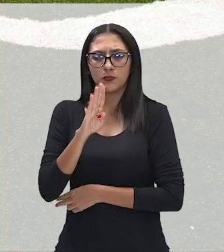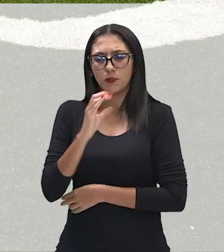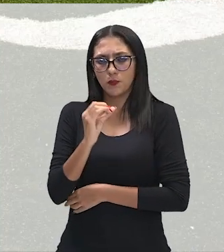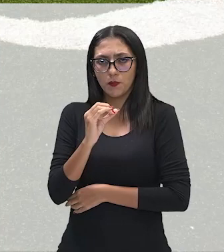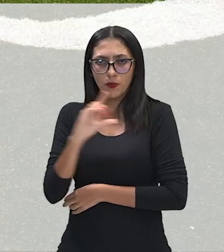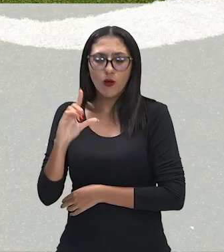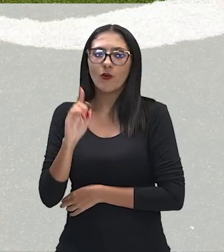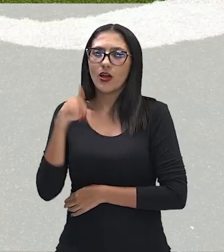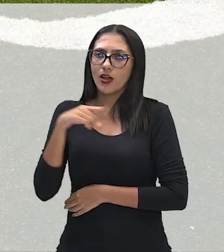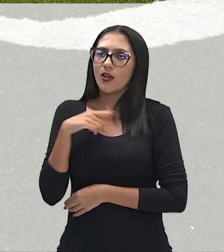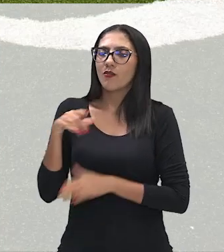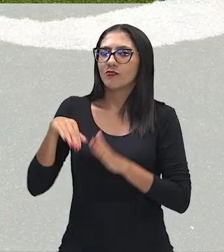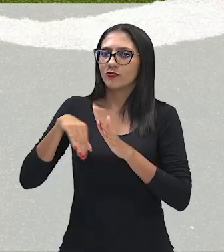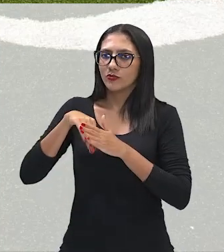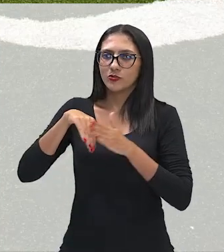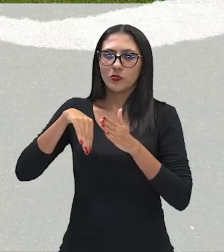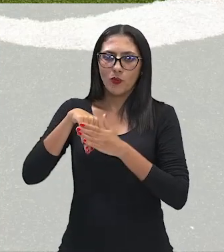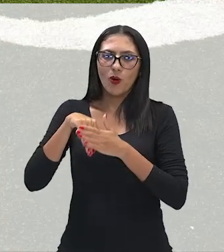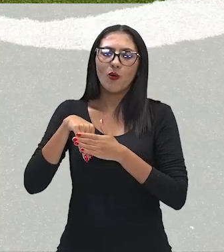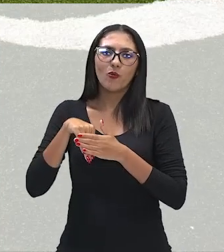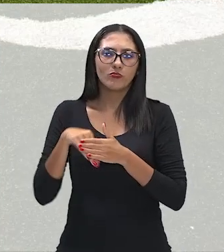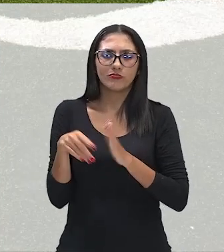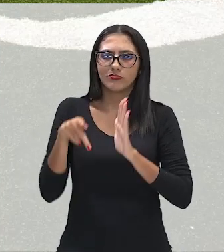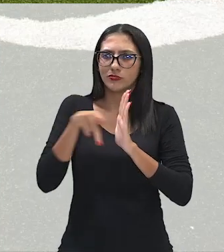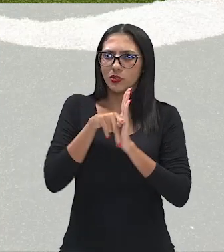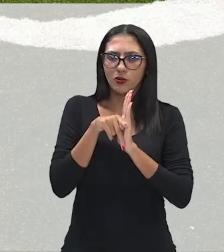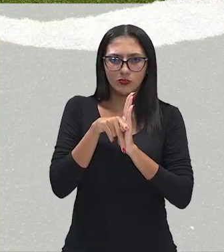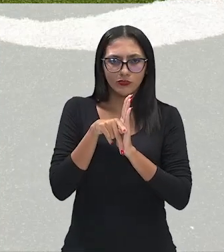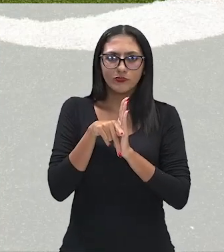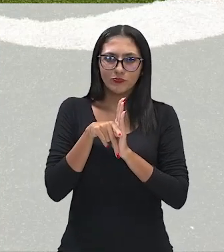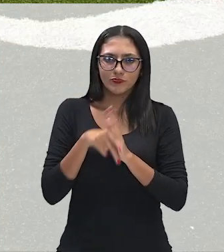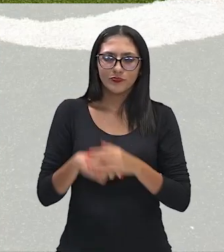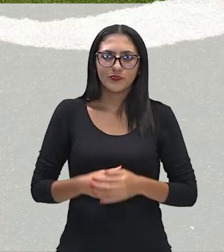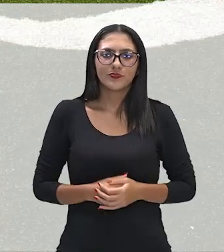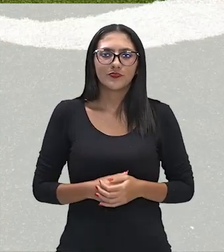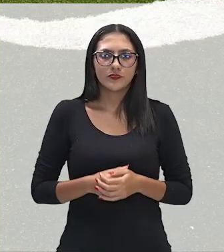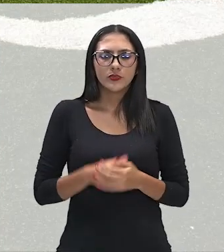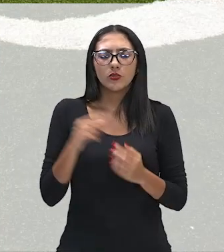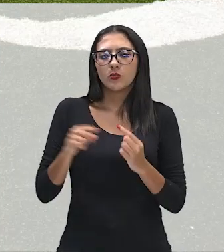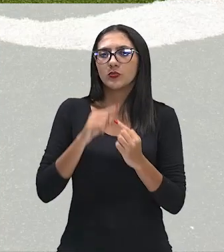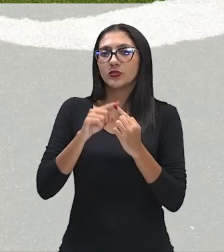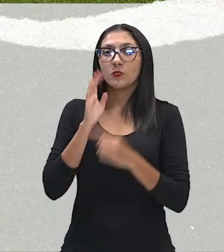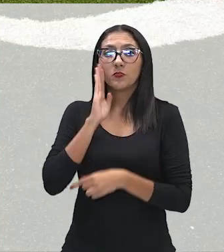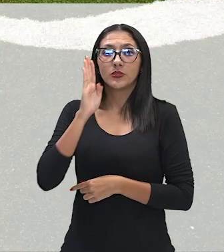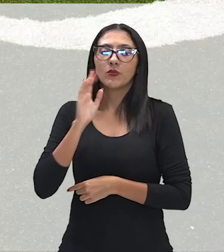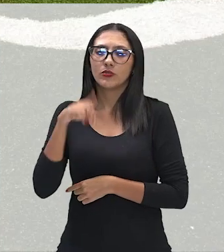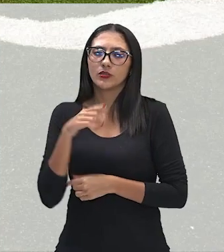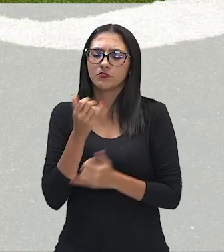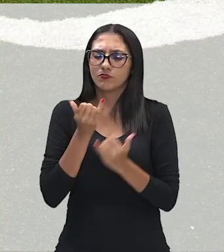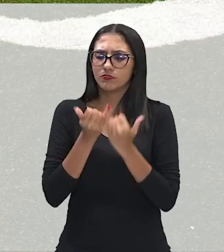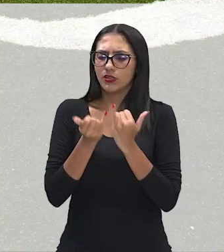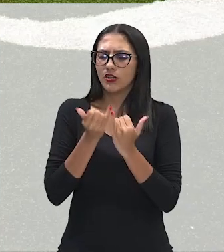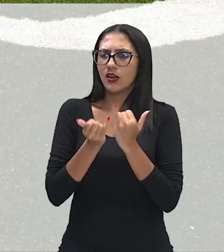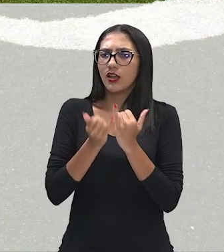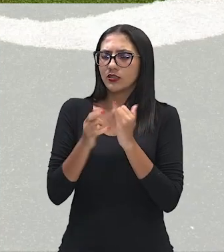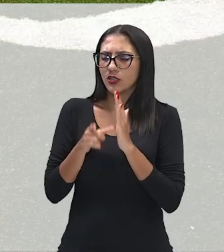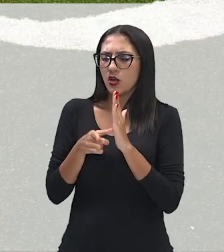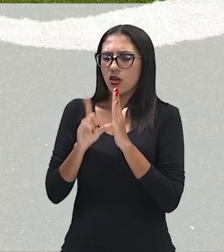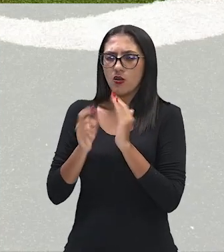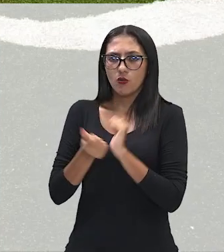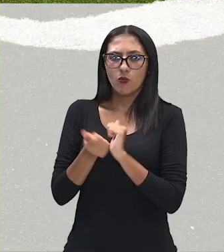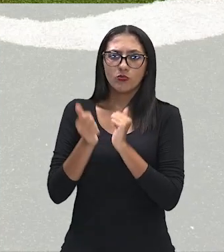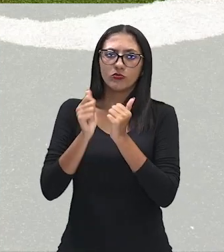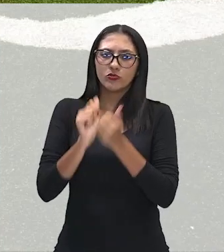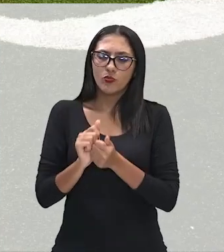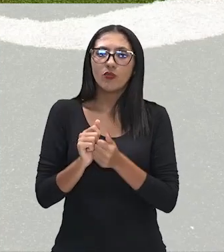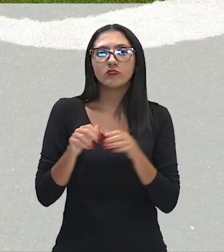para vocês. O principal objetivo desse jogo aqui é também invadir o campo do adversário, né? Ir passando ali pelo